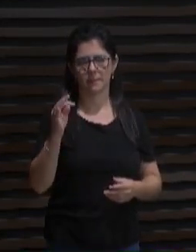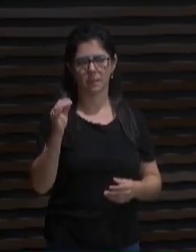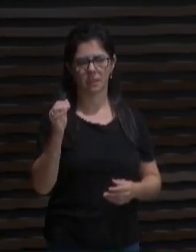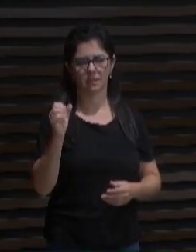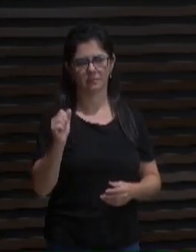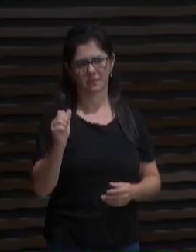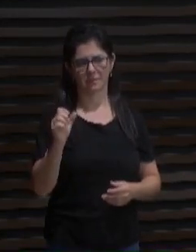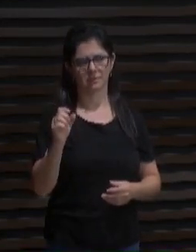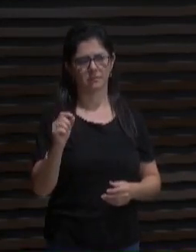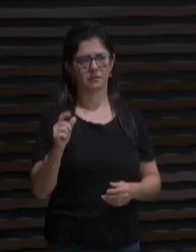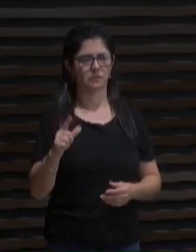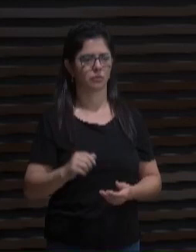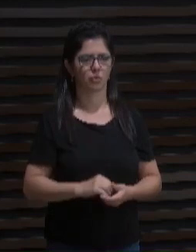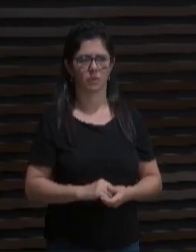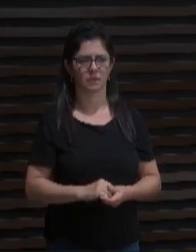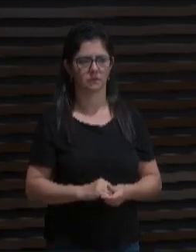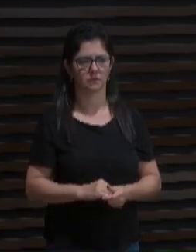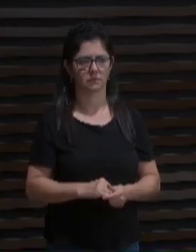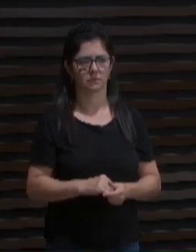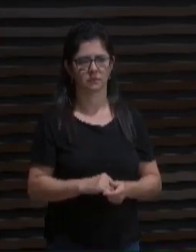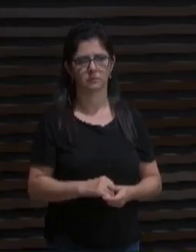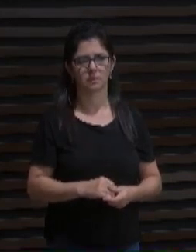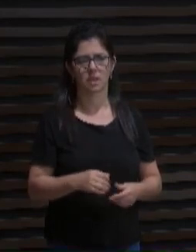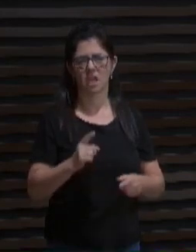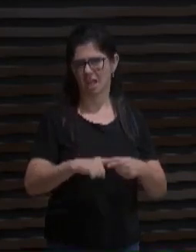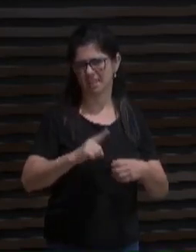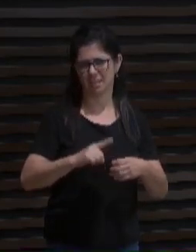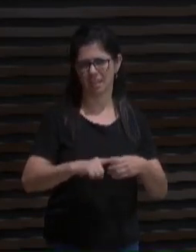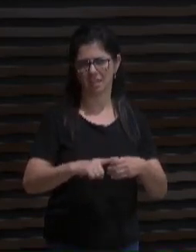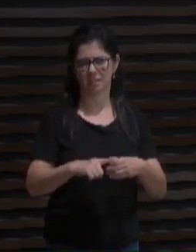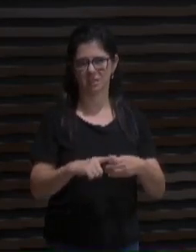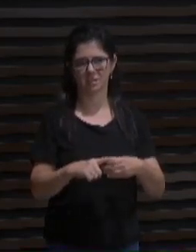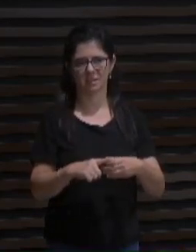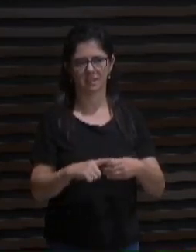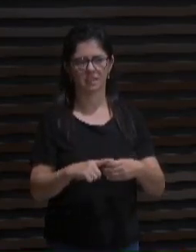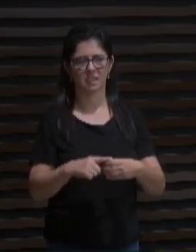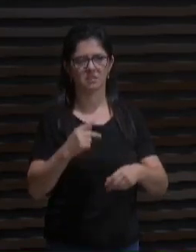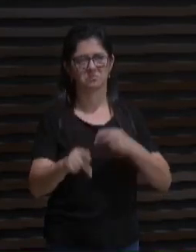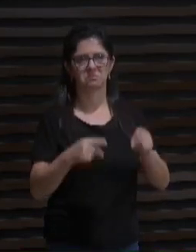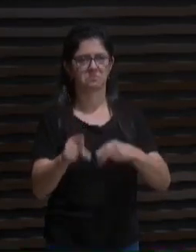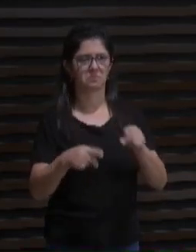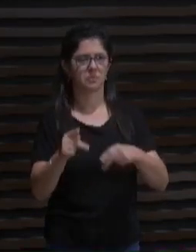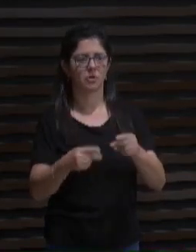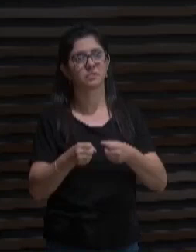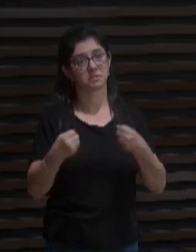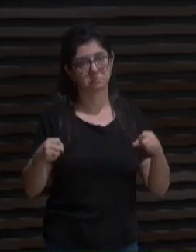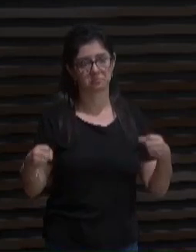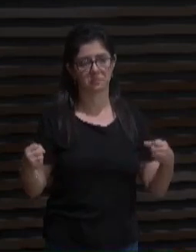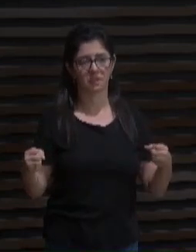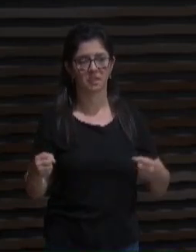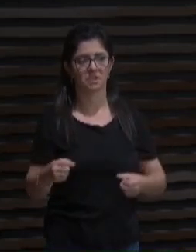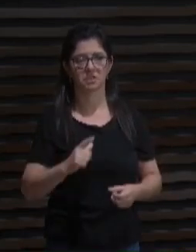lugar estratégico, um porto natural que ligava a Ásia a Roma. Lá havia uma